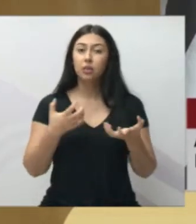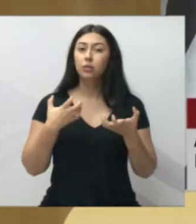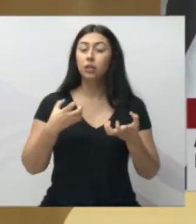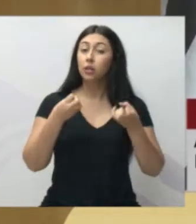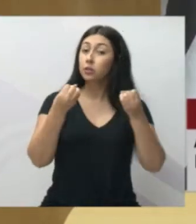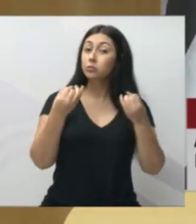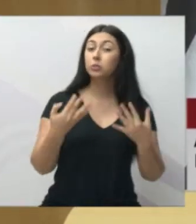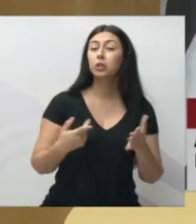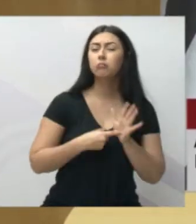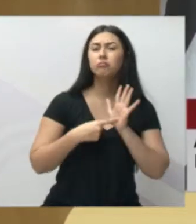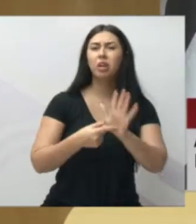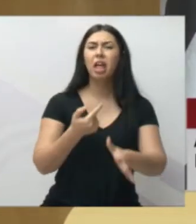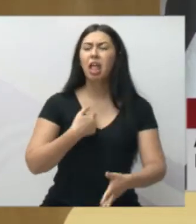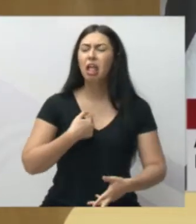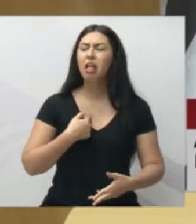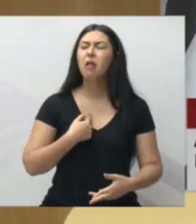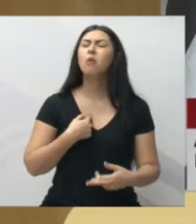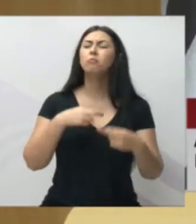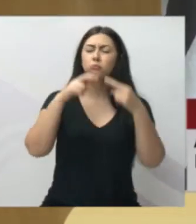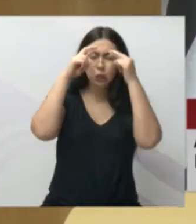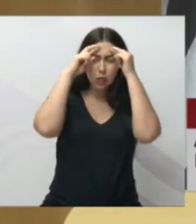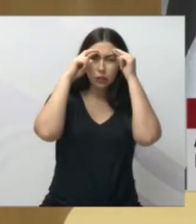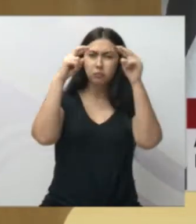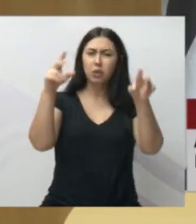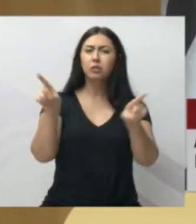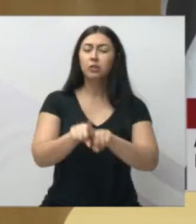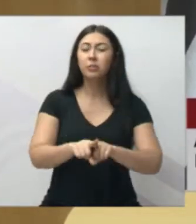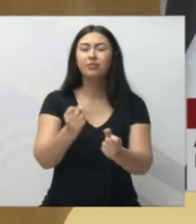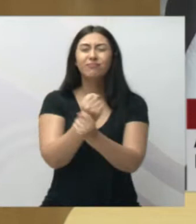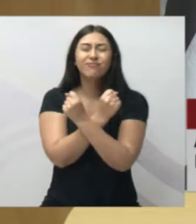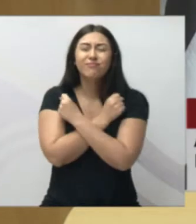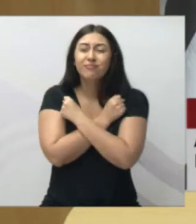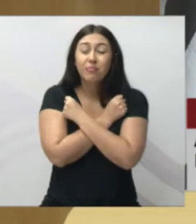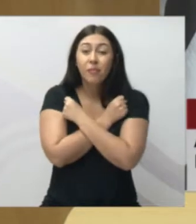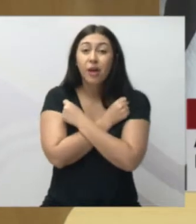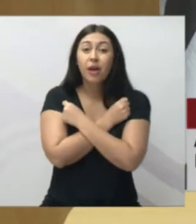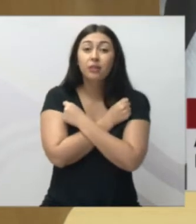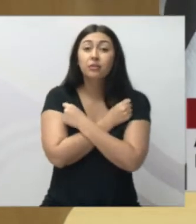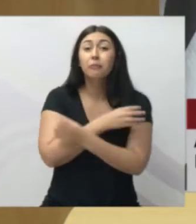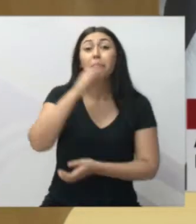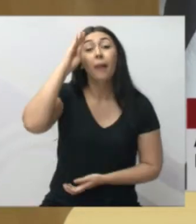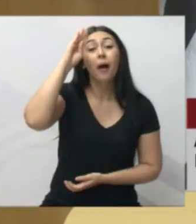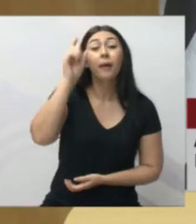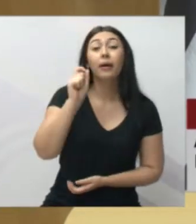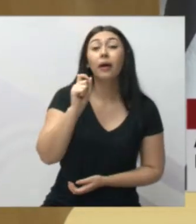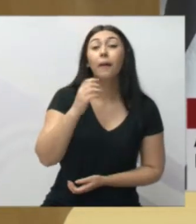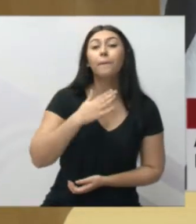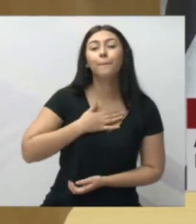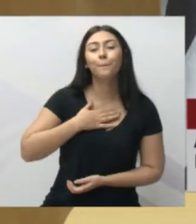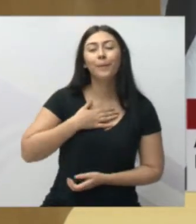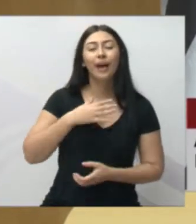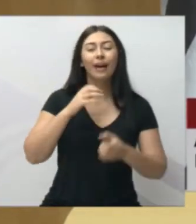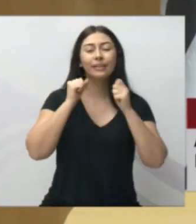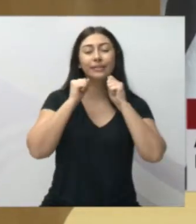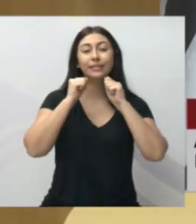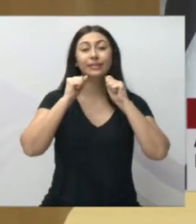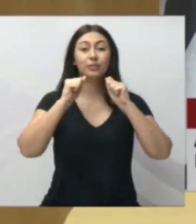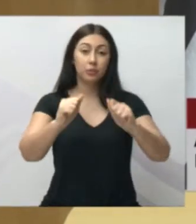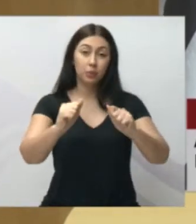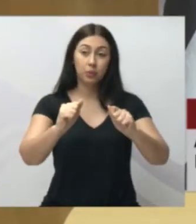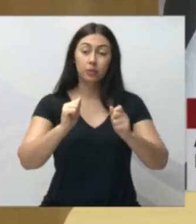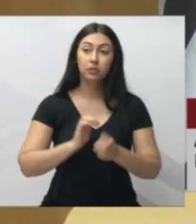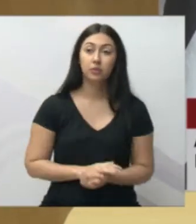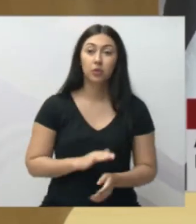grande respeito, um abraço principalmente para os meus assessores atuais,